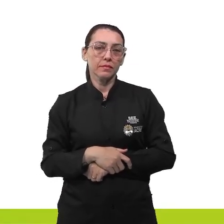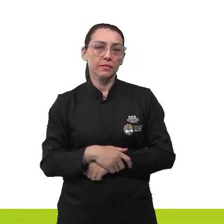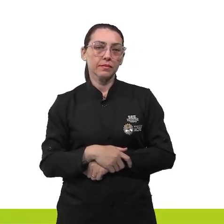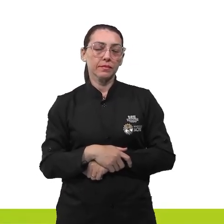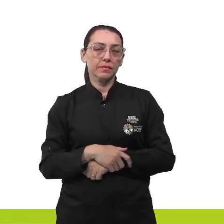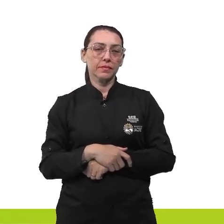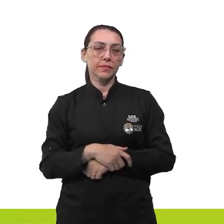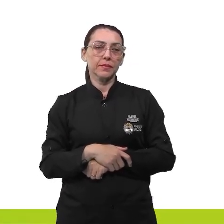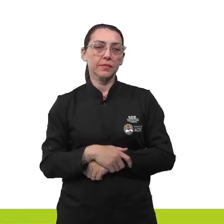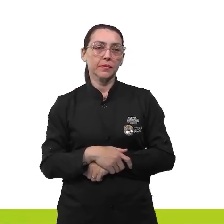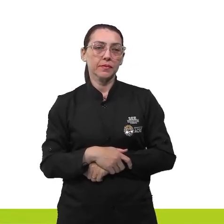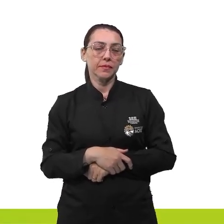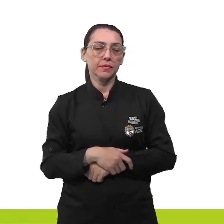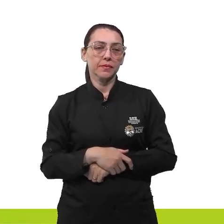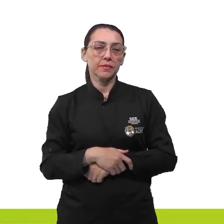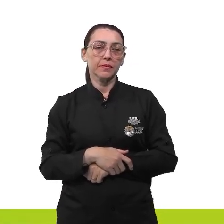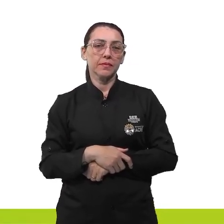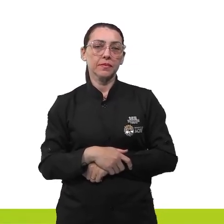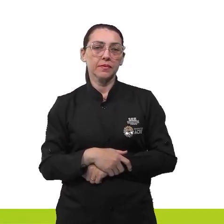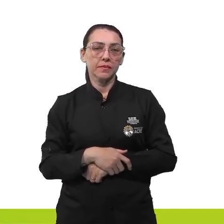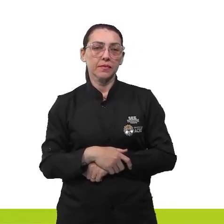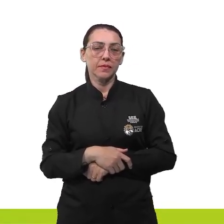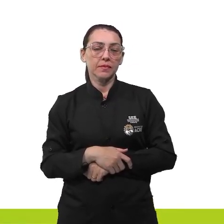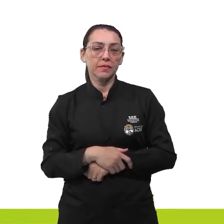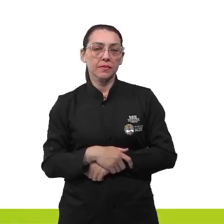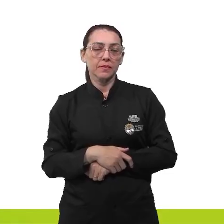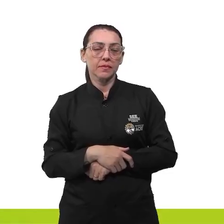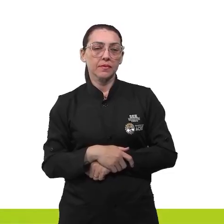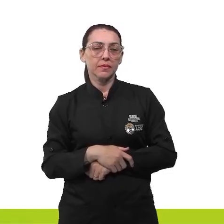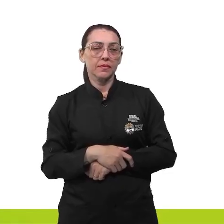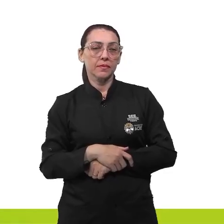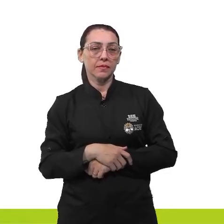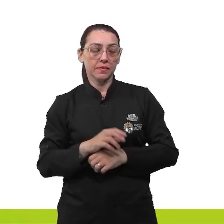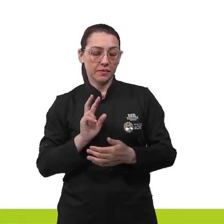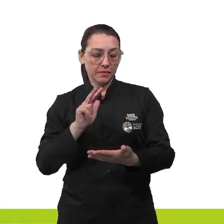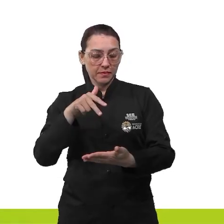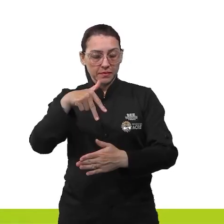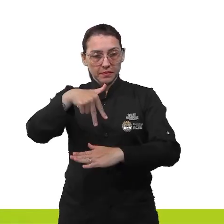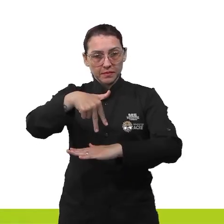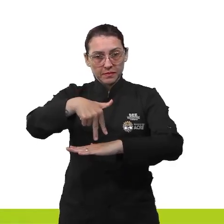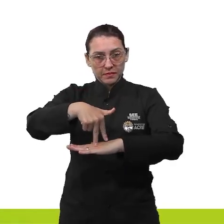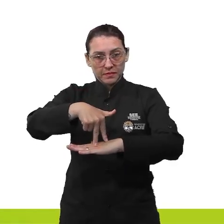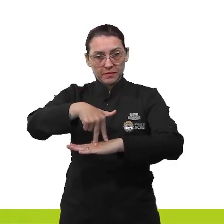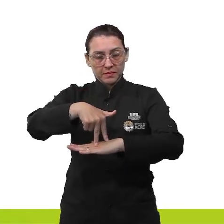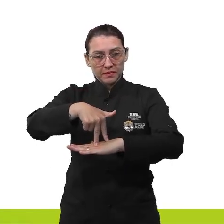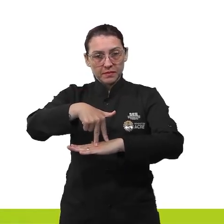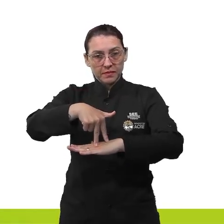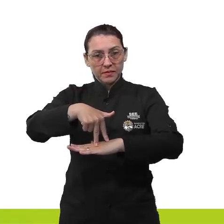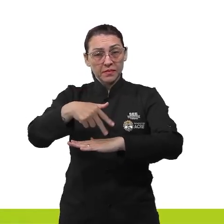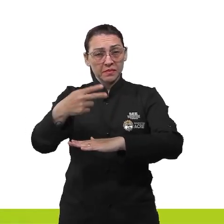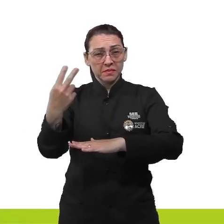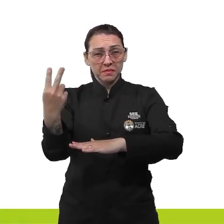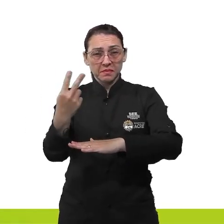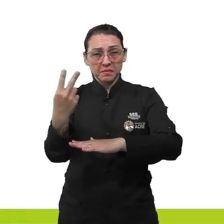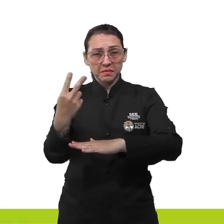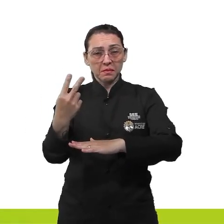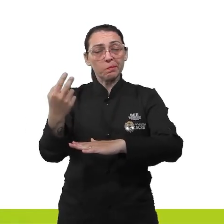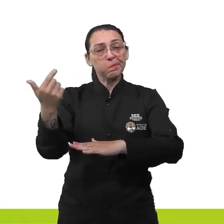cegueira total. E aí ela se apresentou, se eu não me engano, ela ficou em segundo